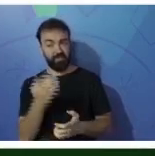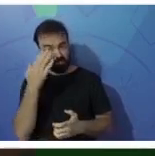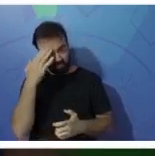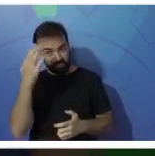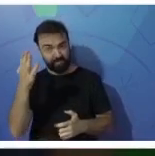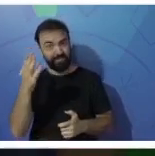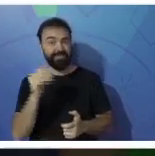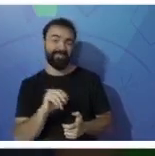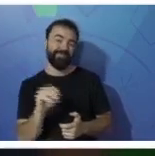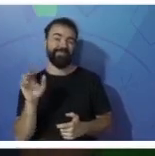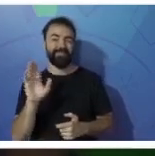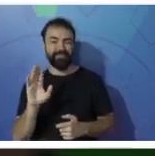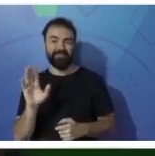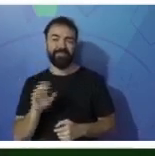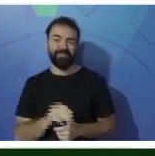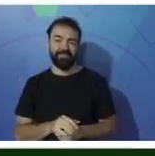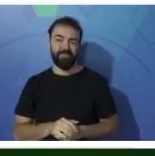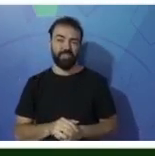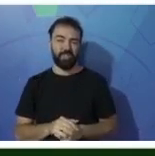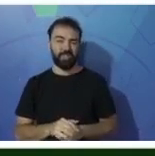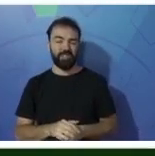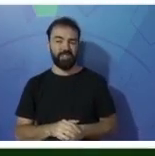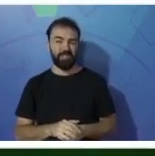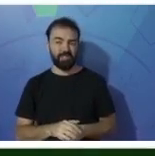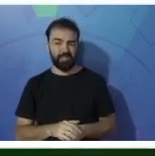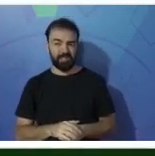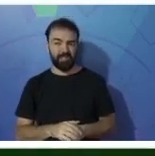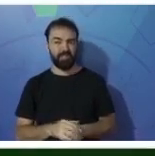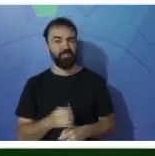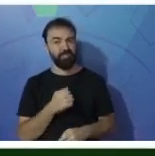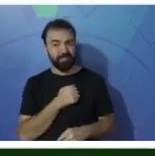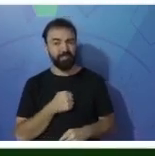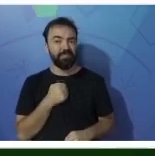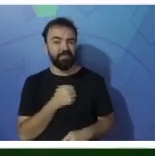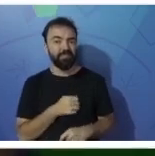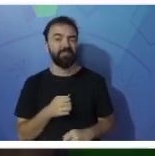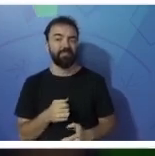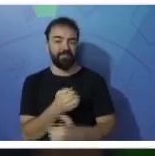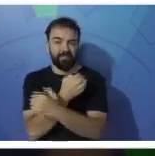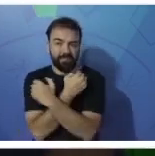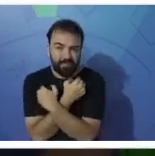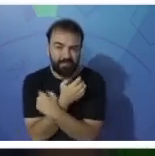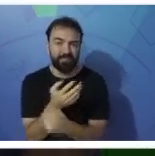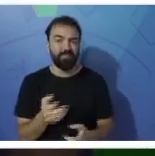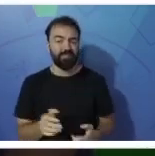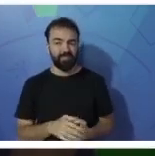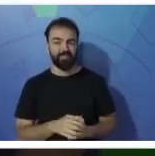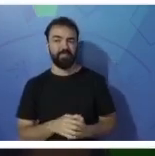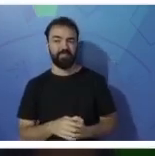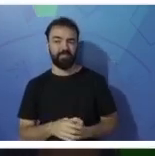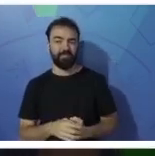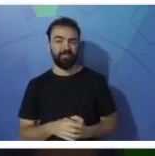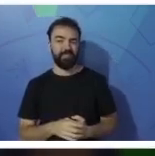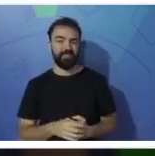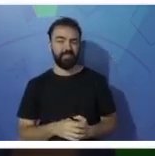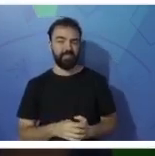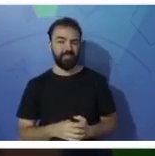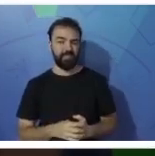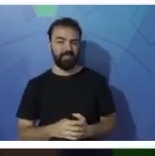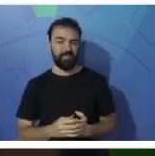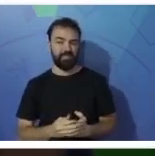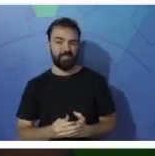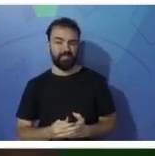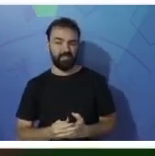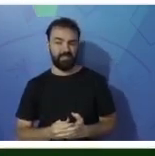logo, ou até breve, até logo. Saudades, um abraço carinhoso. A despedida fica, né, a